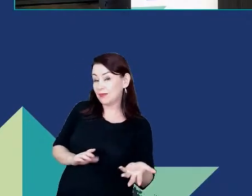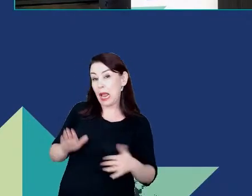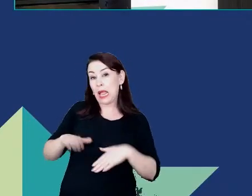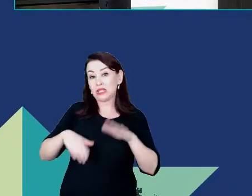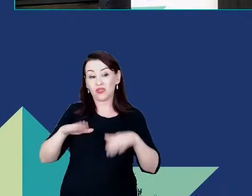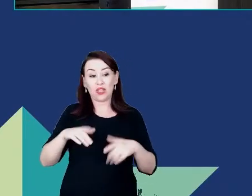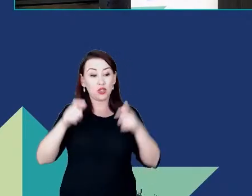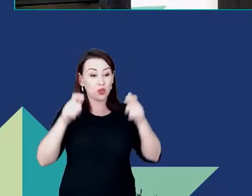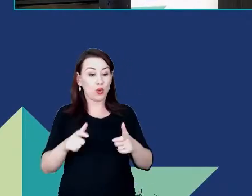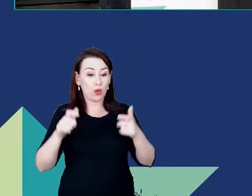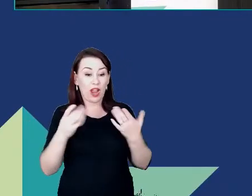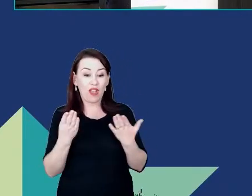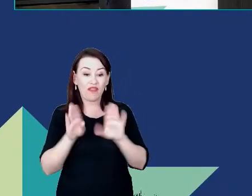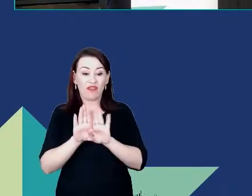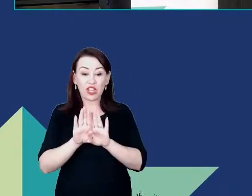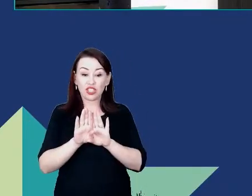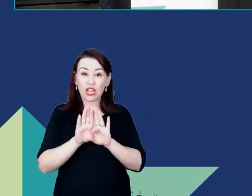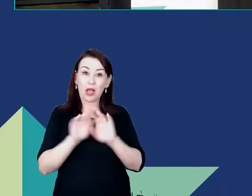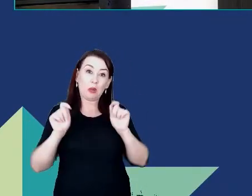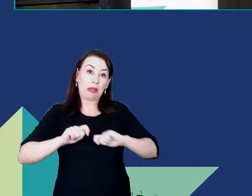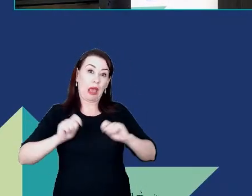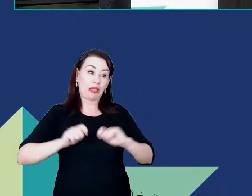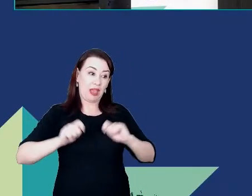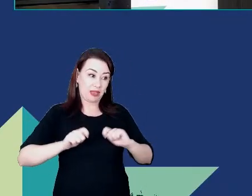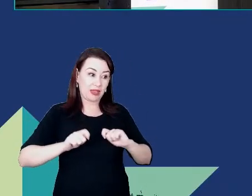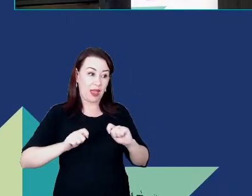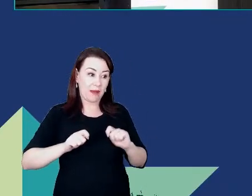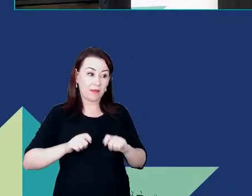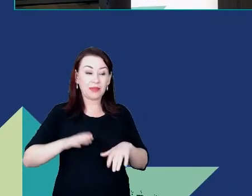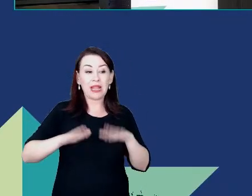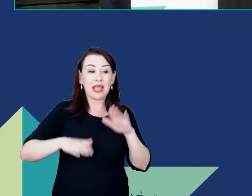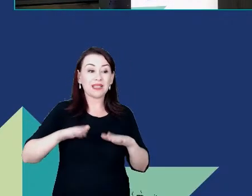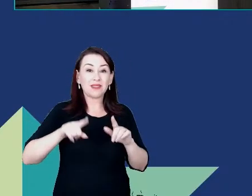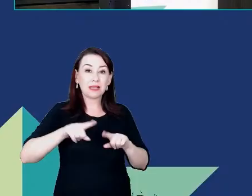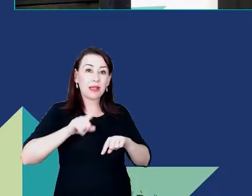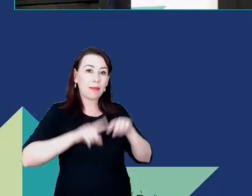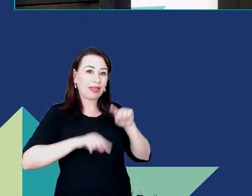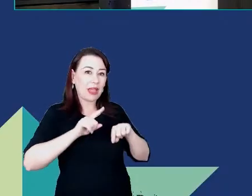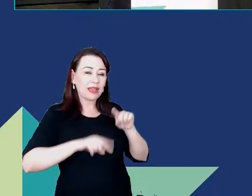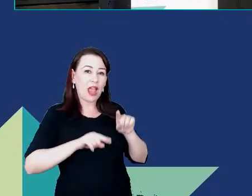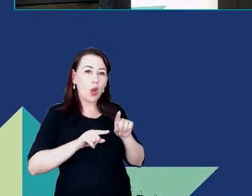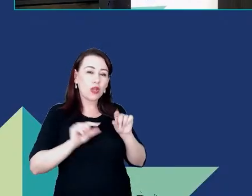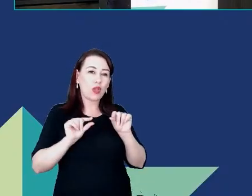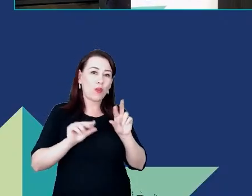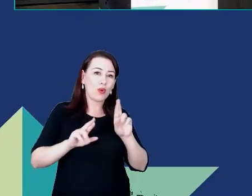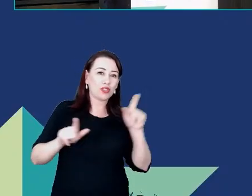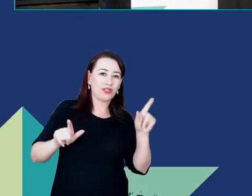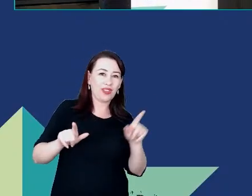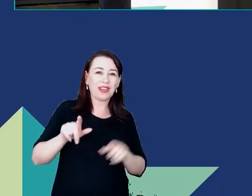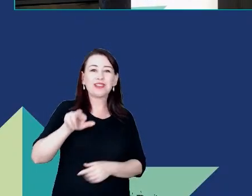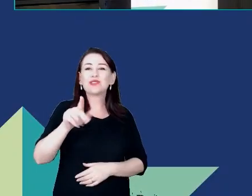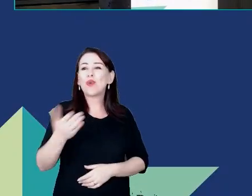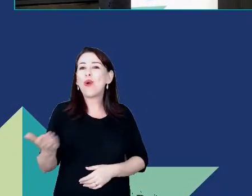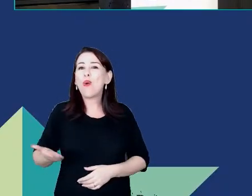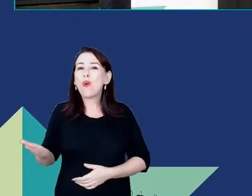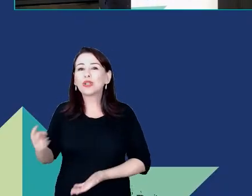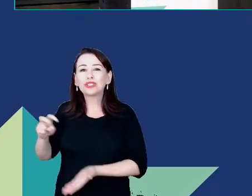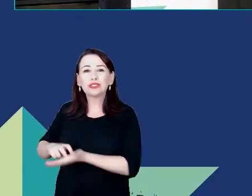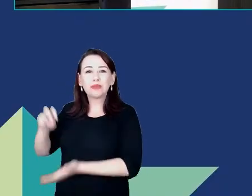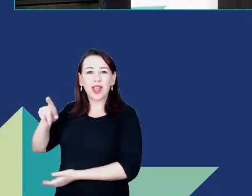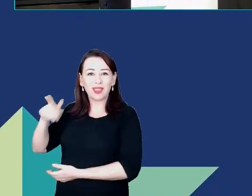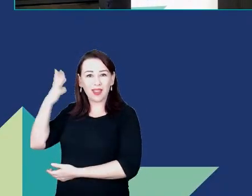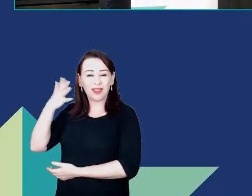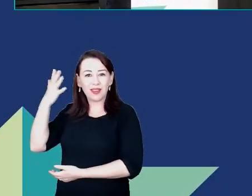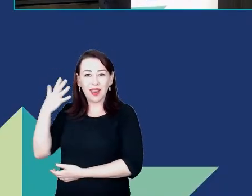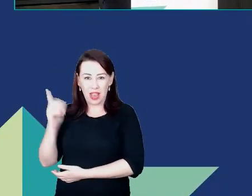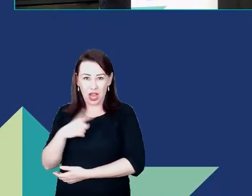de materiais, né? Quando os materiais estiverem fora de especificação, como o Paulo mesmo comentou de manhã, qual seria a nossa contingência, né? Eu